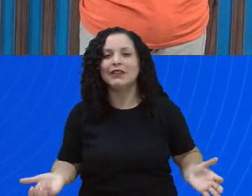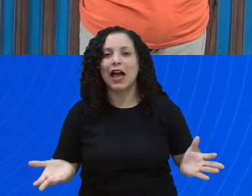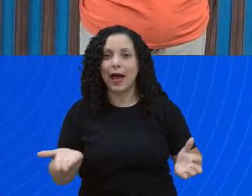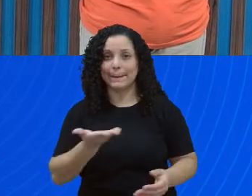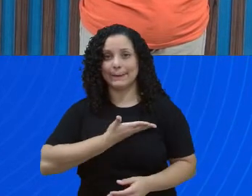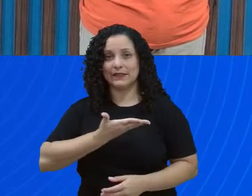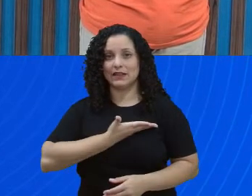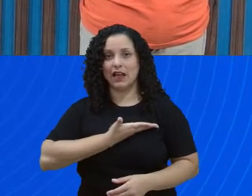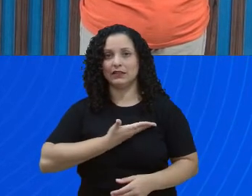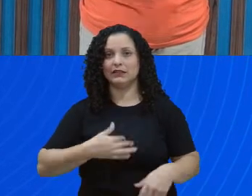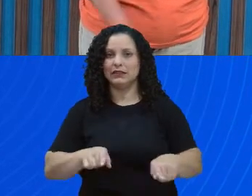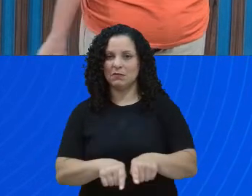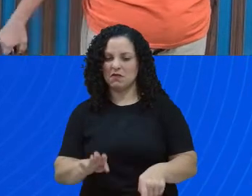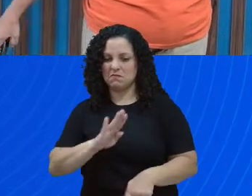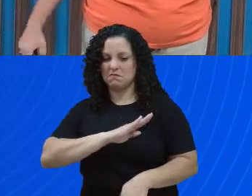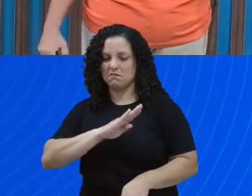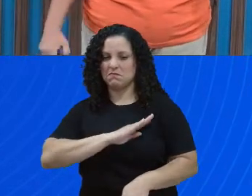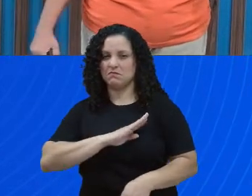inimizade.